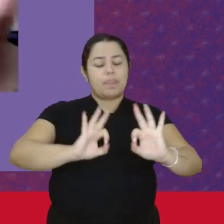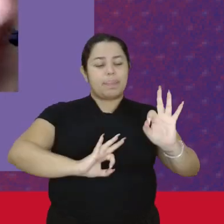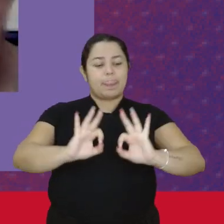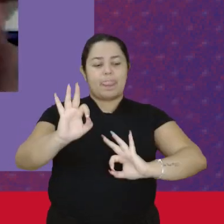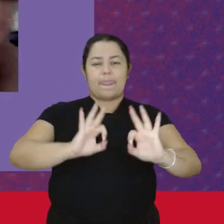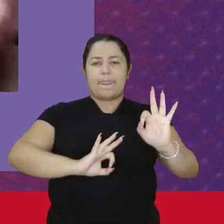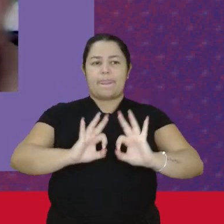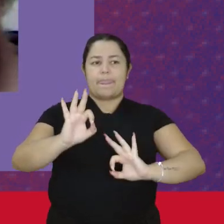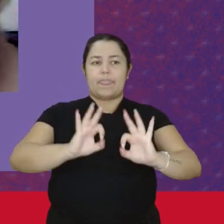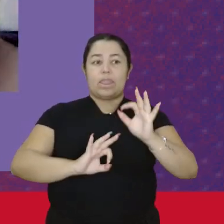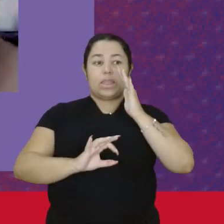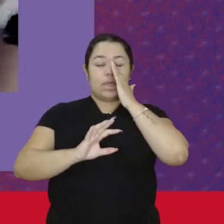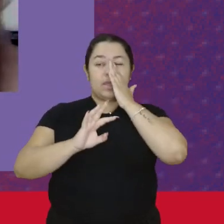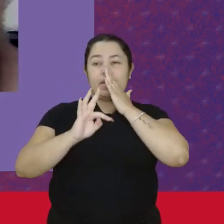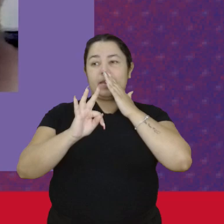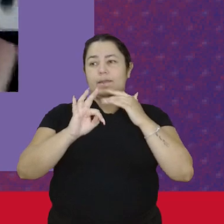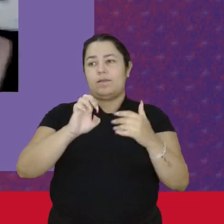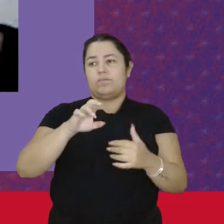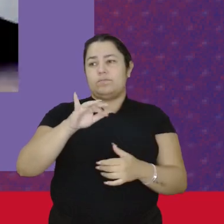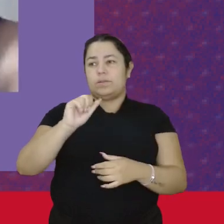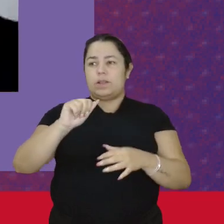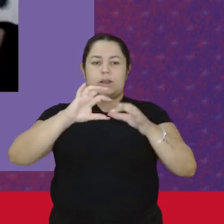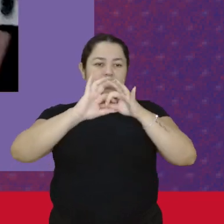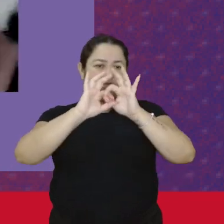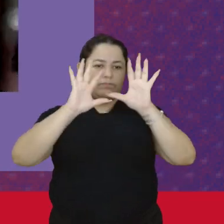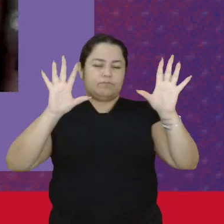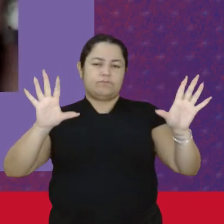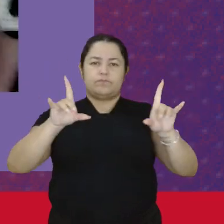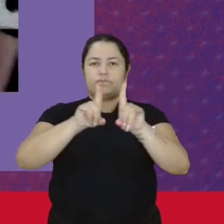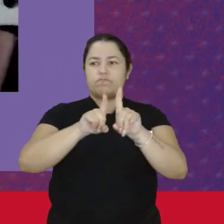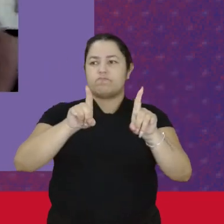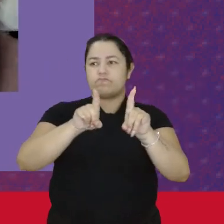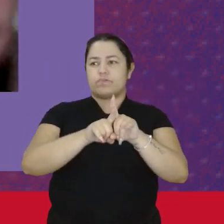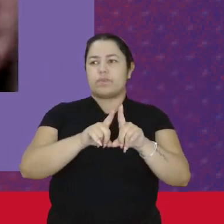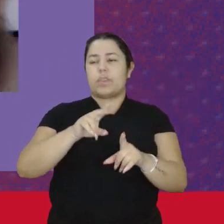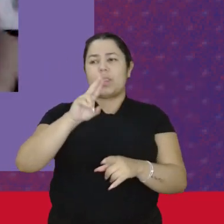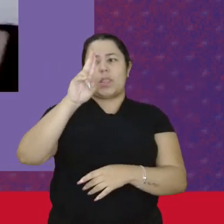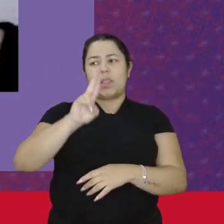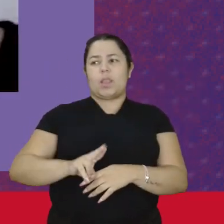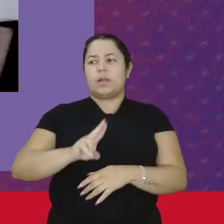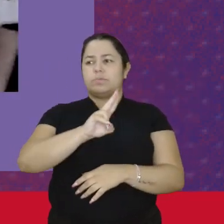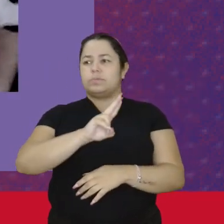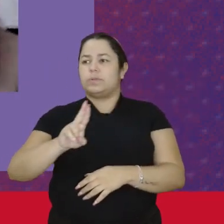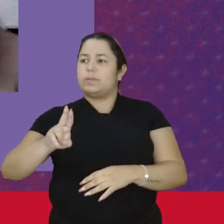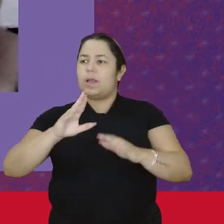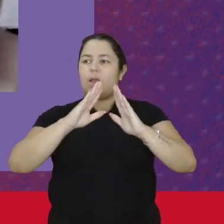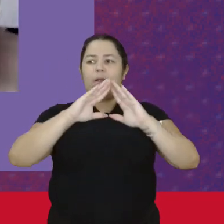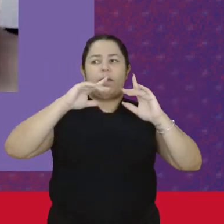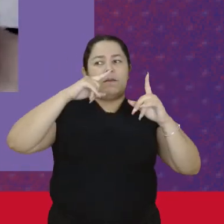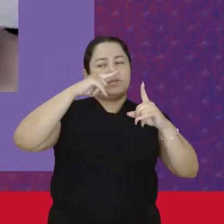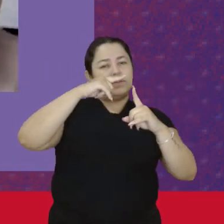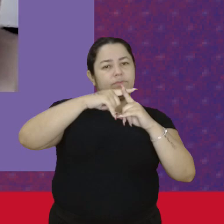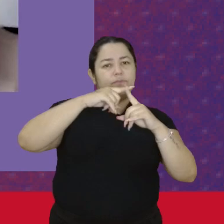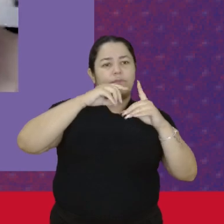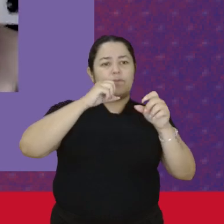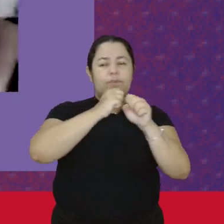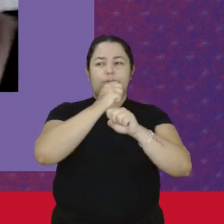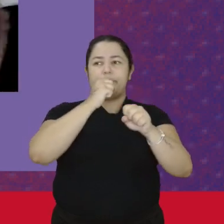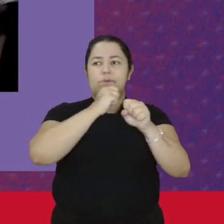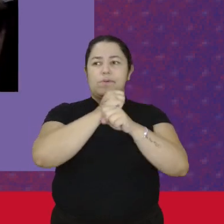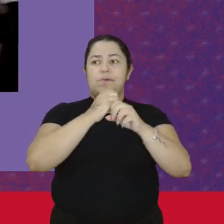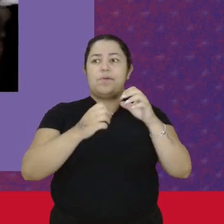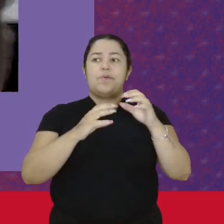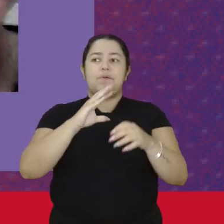organizações, a teologia da libertação, a determinados padres que estavam na igreja, que construíam os clubes de mães, que